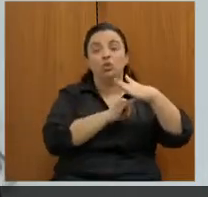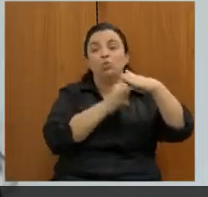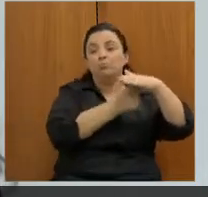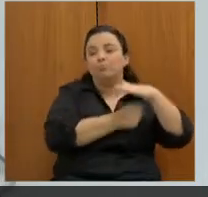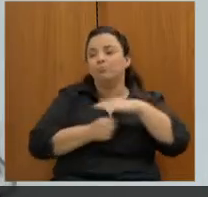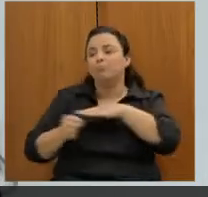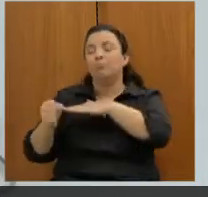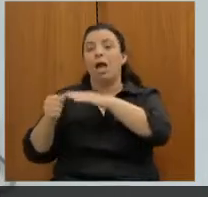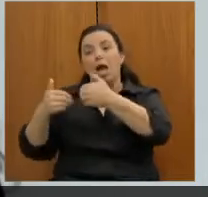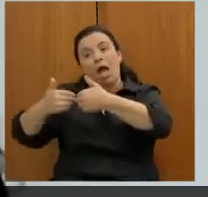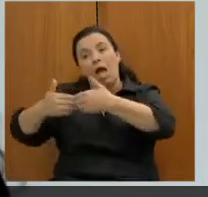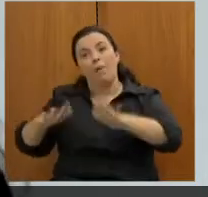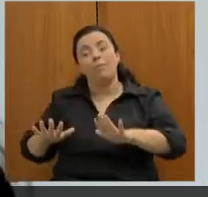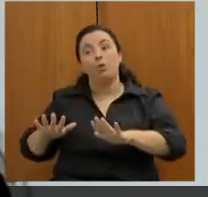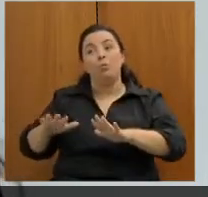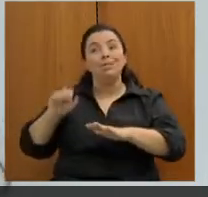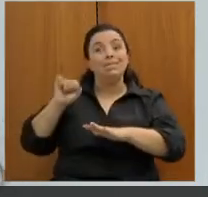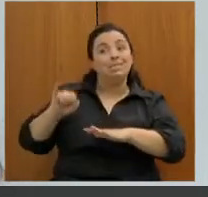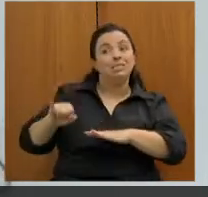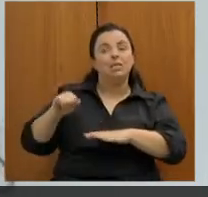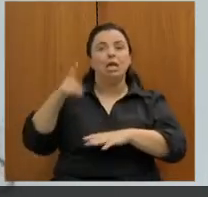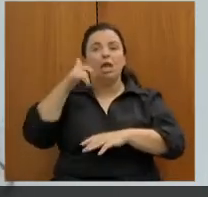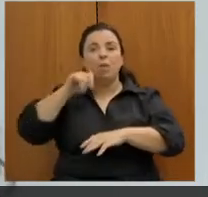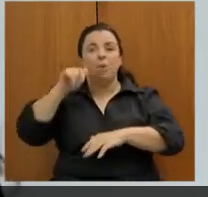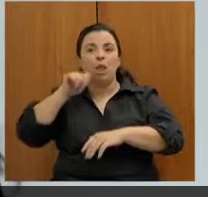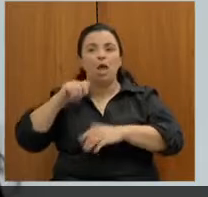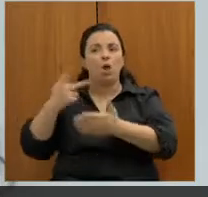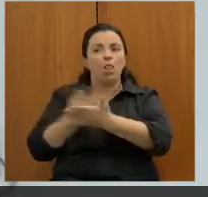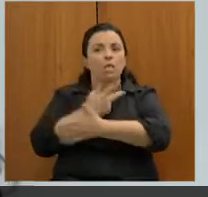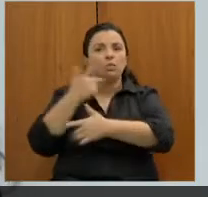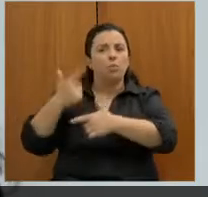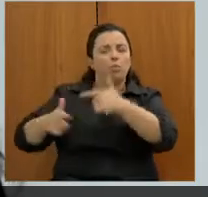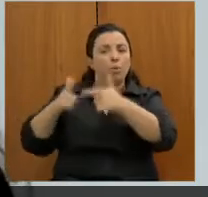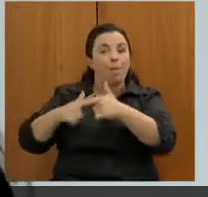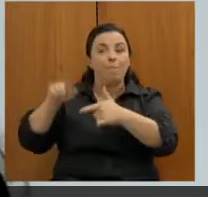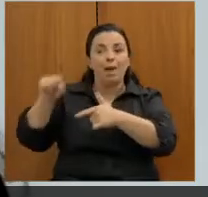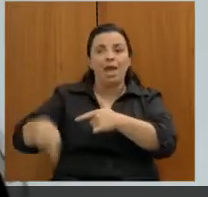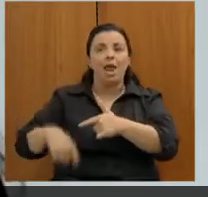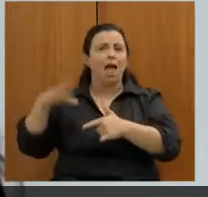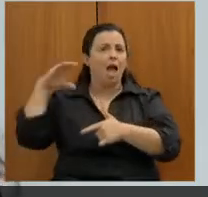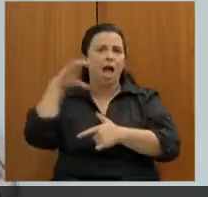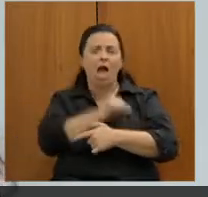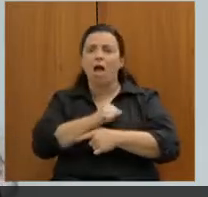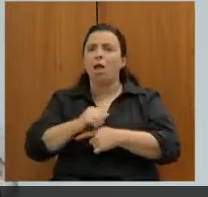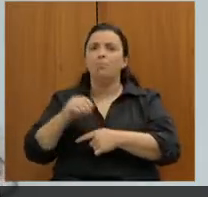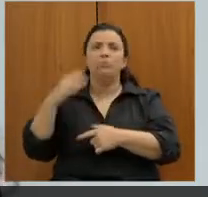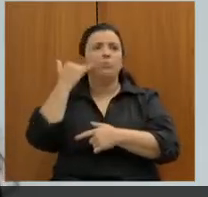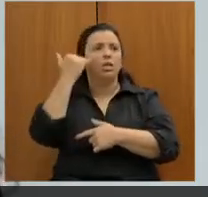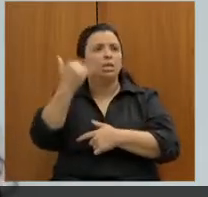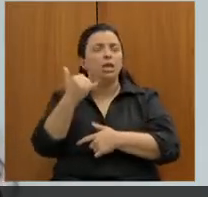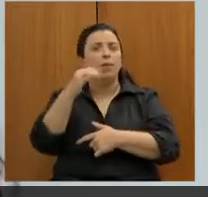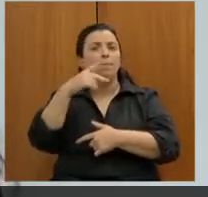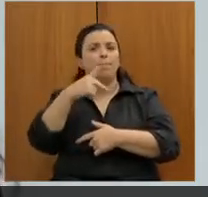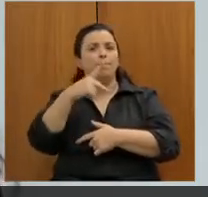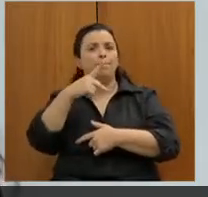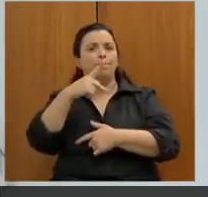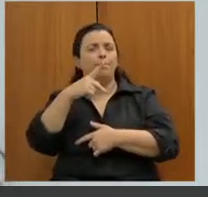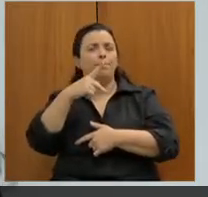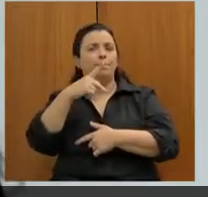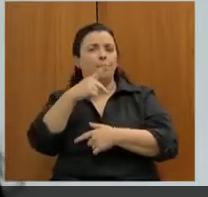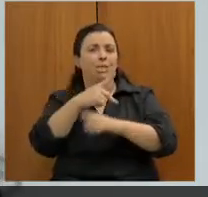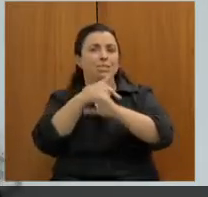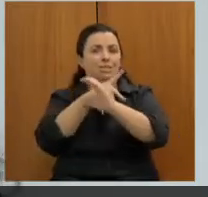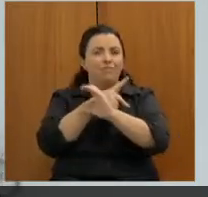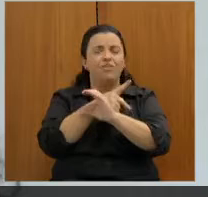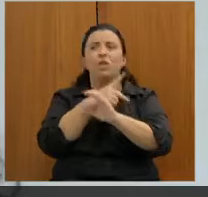qualquer problema que a mulher tiver ele dentro acionar imediatamente a polícia civil a polícia militar é a